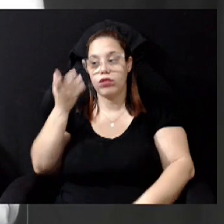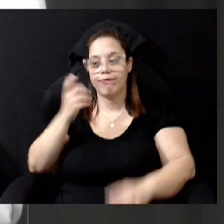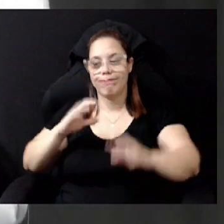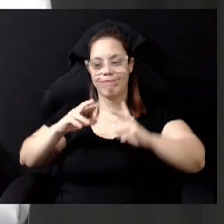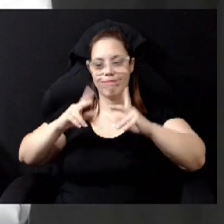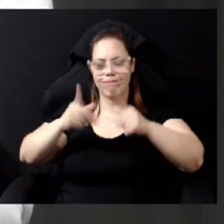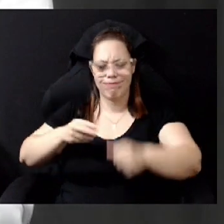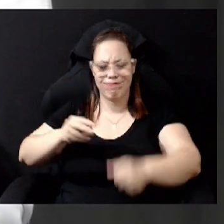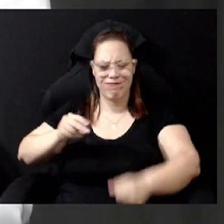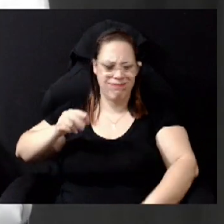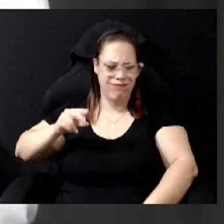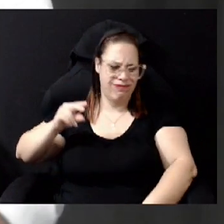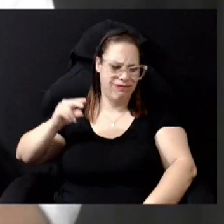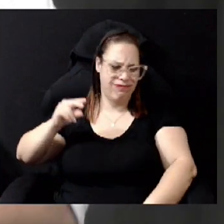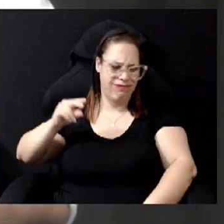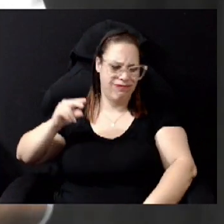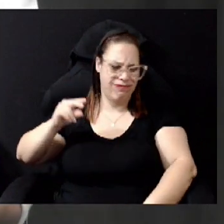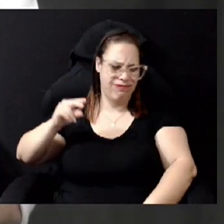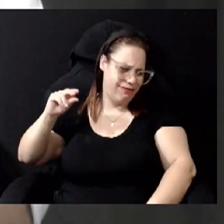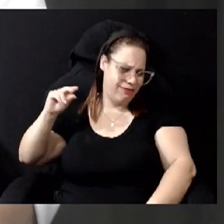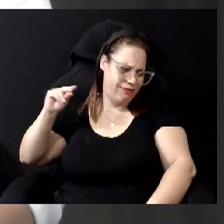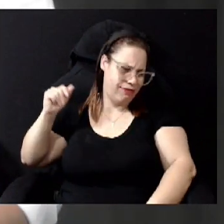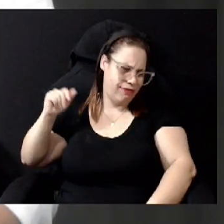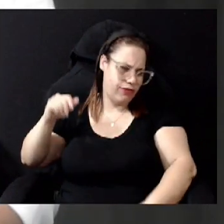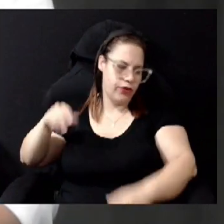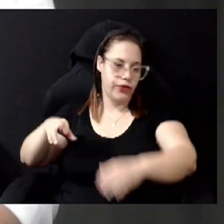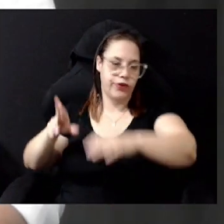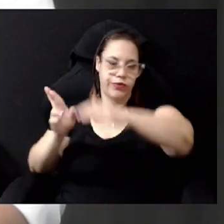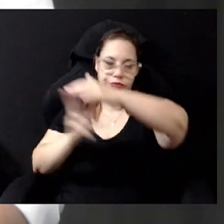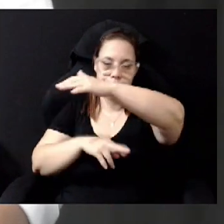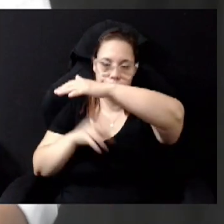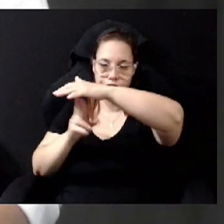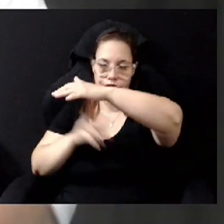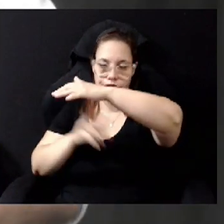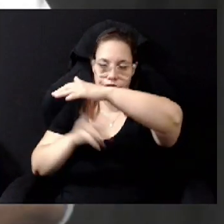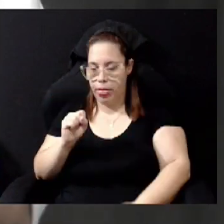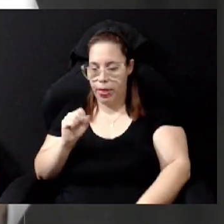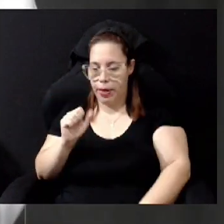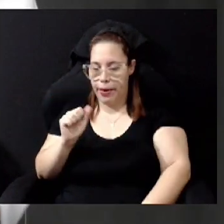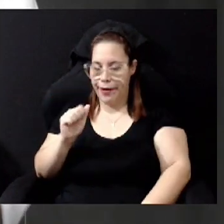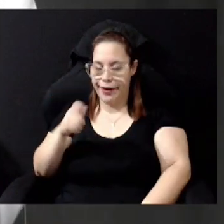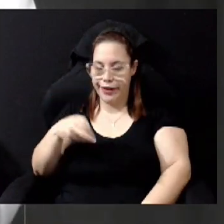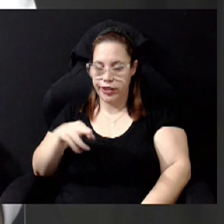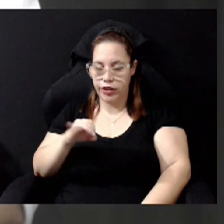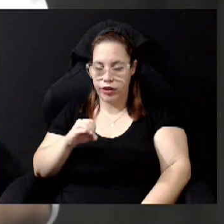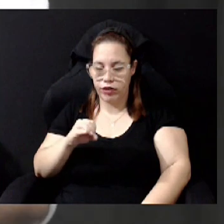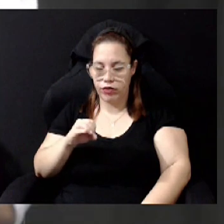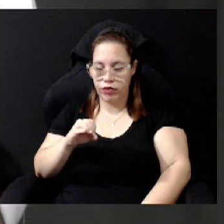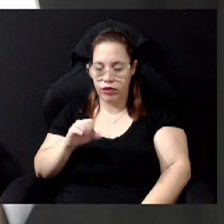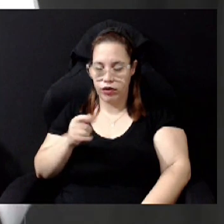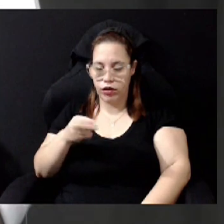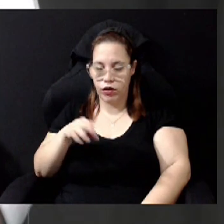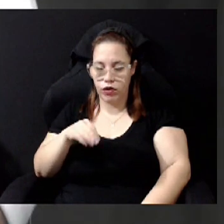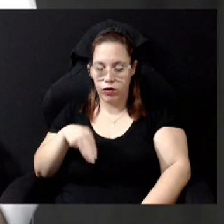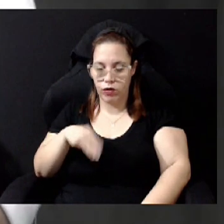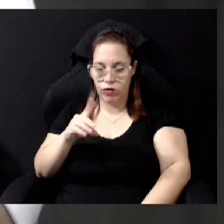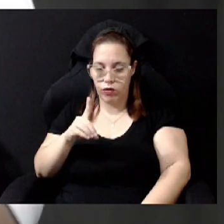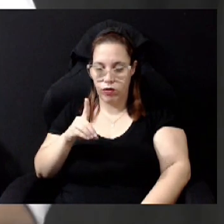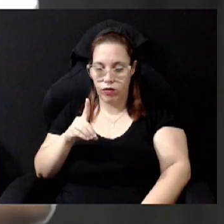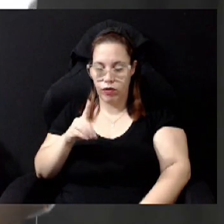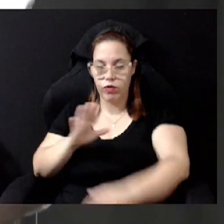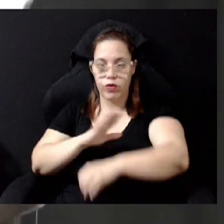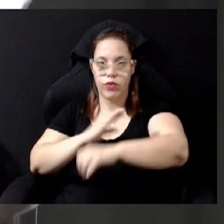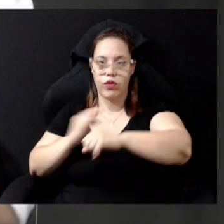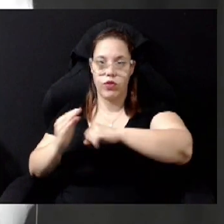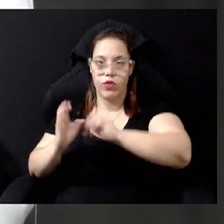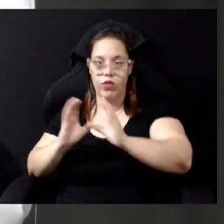em que ela ultrapassava Santos Dumont e atingia as comunidades do Campo Belo, do Cidade Singer, todas aquelas comunidades, esse